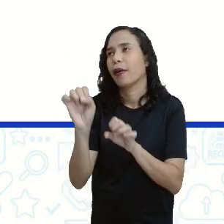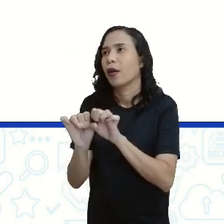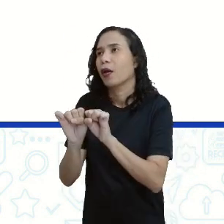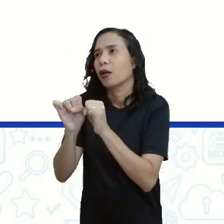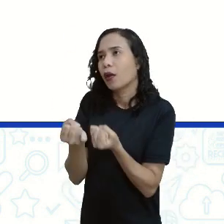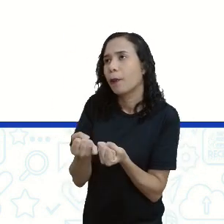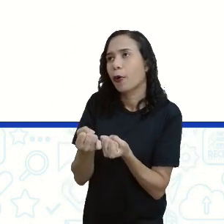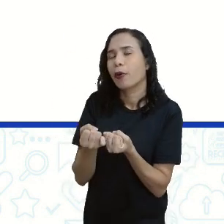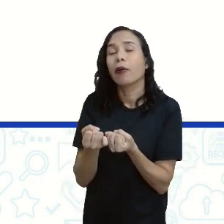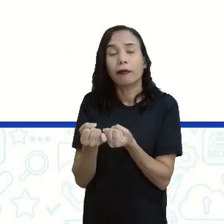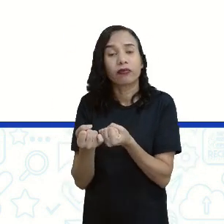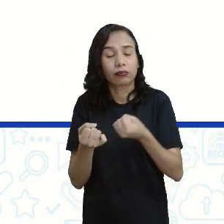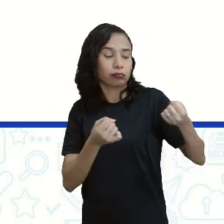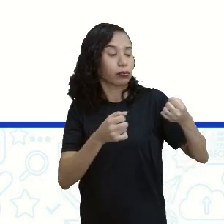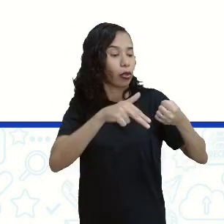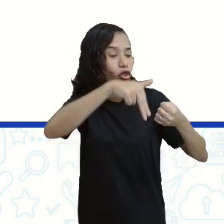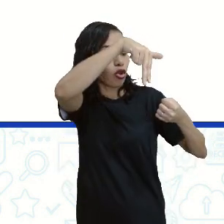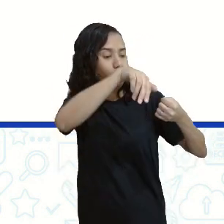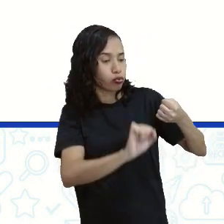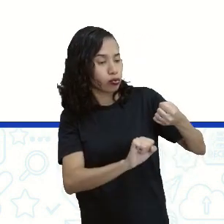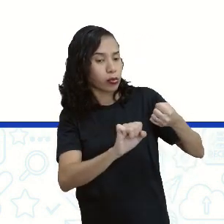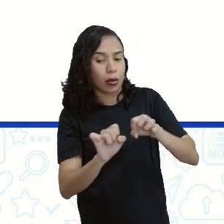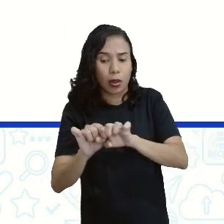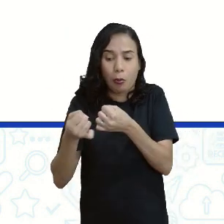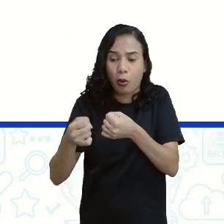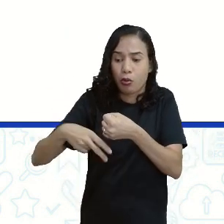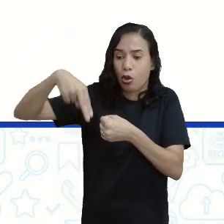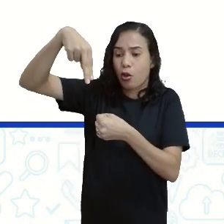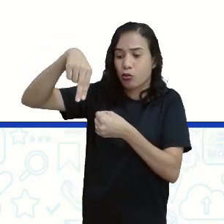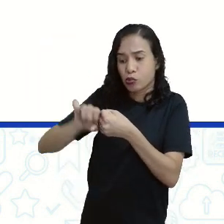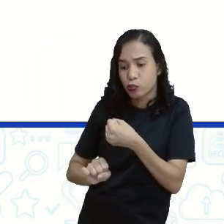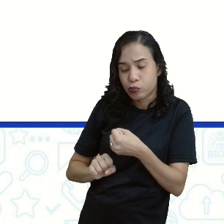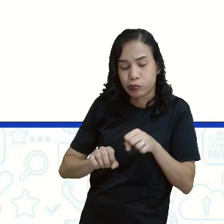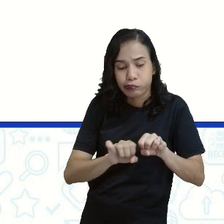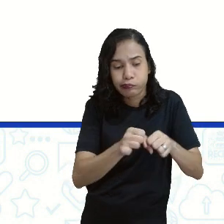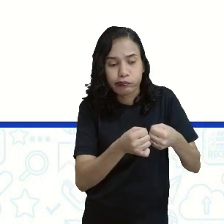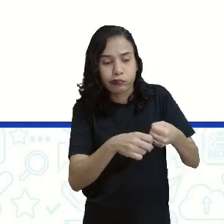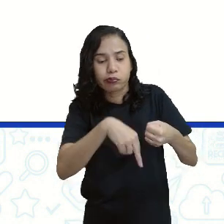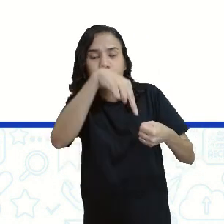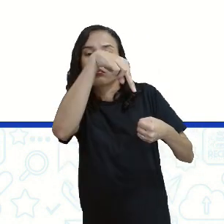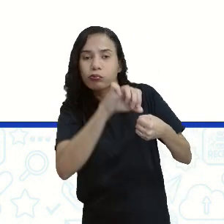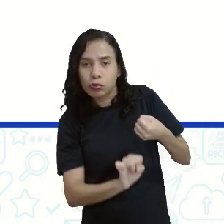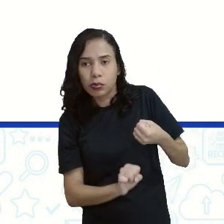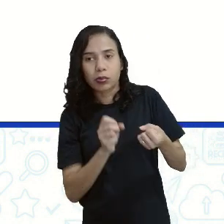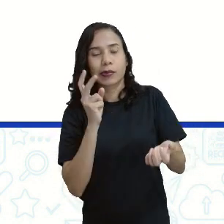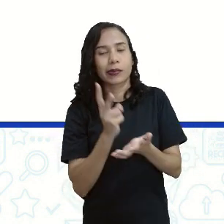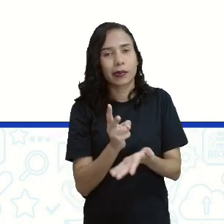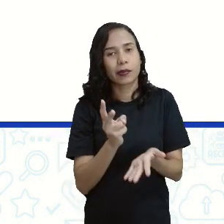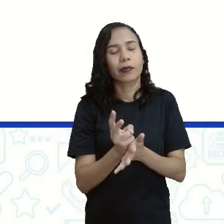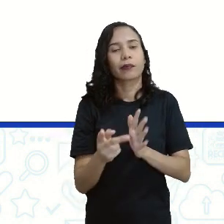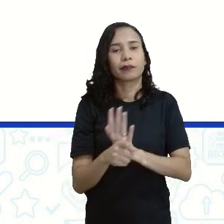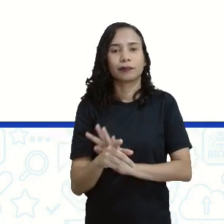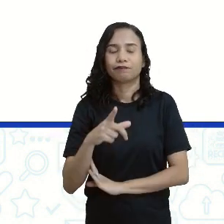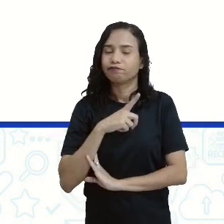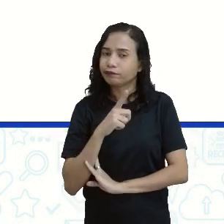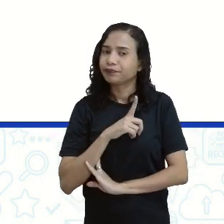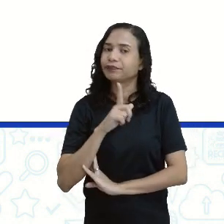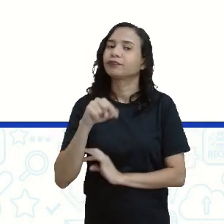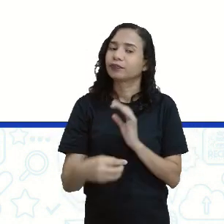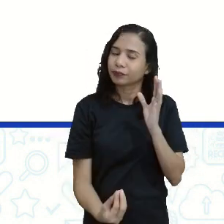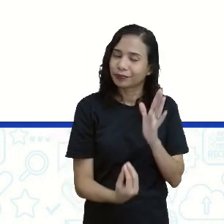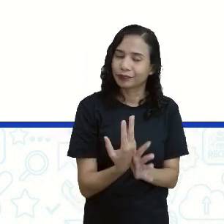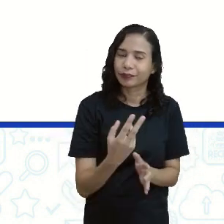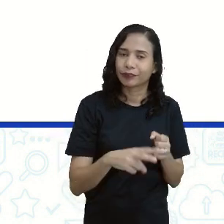você partiu o seu ímã, pegou o martelo e tá no ímã, quebrou o ímã, aquela parte que foi quebrada, ela